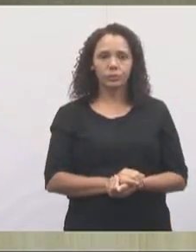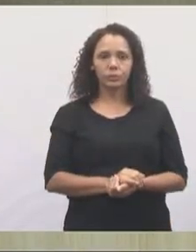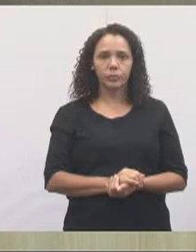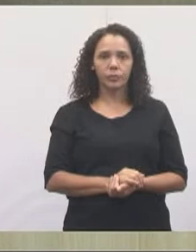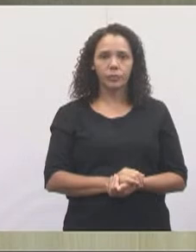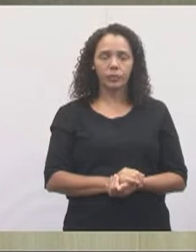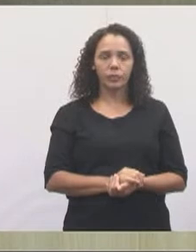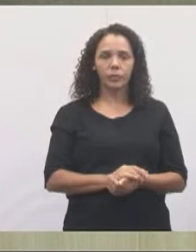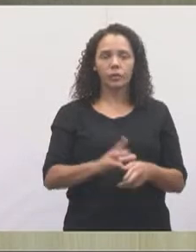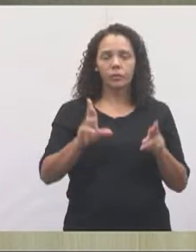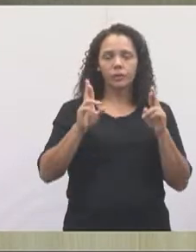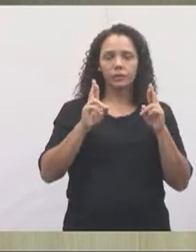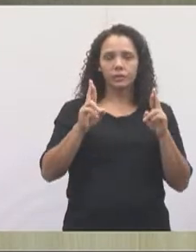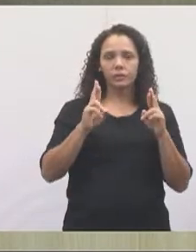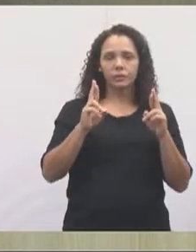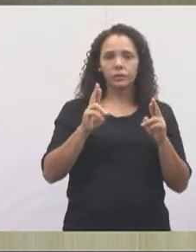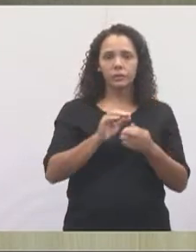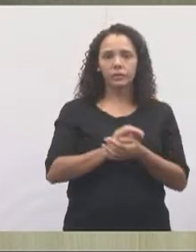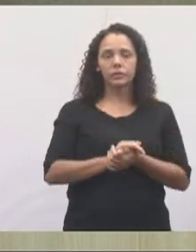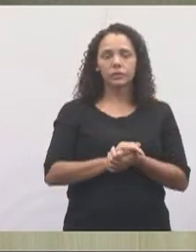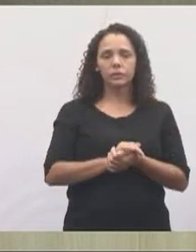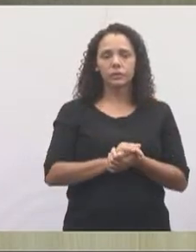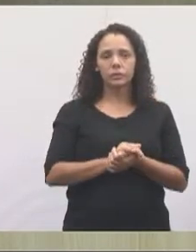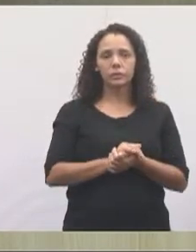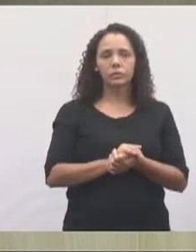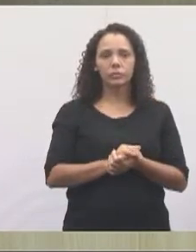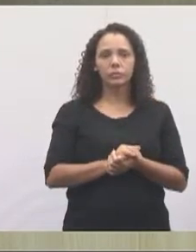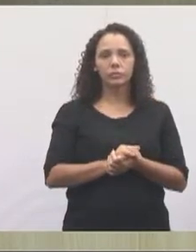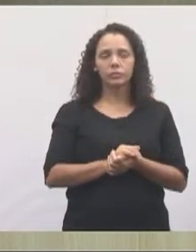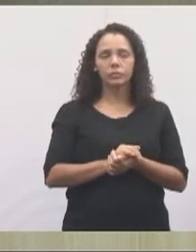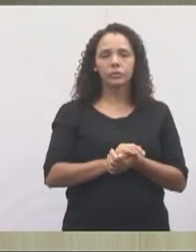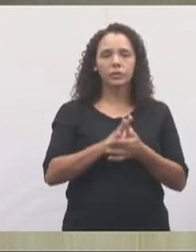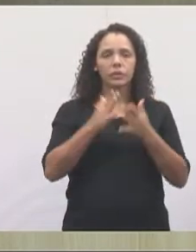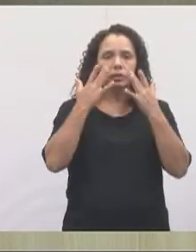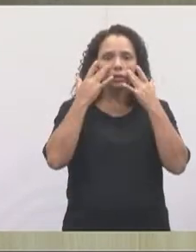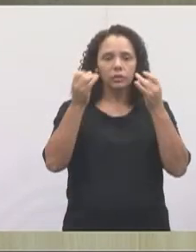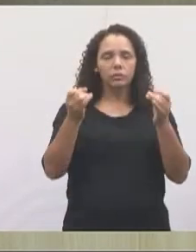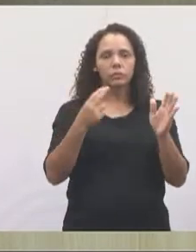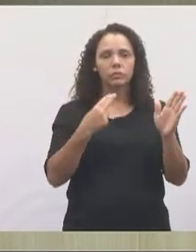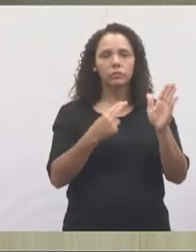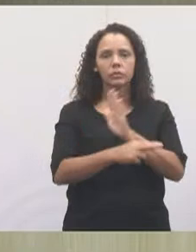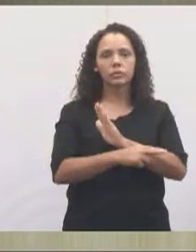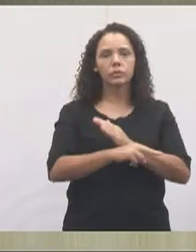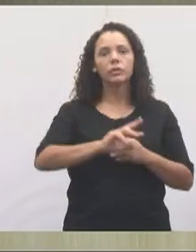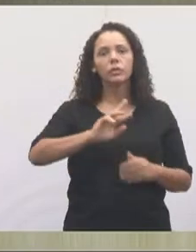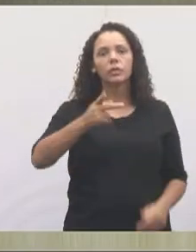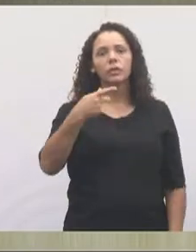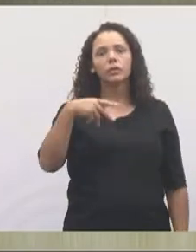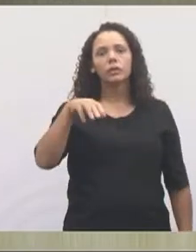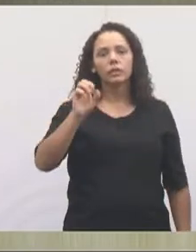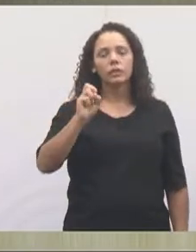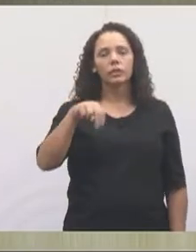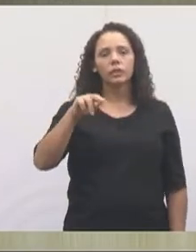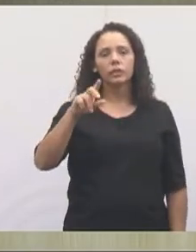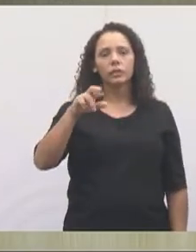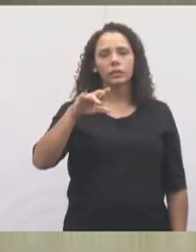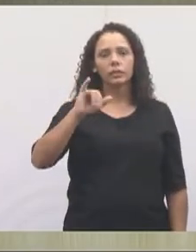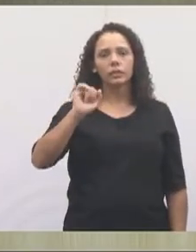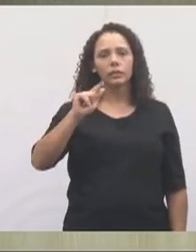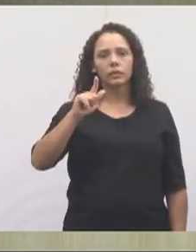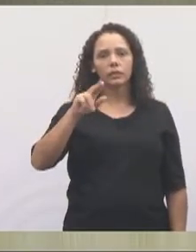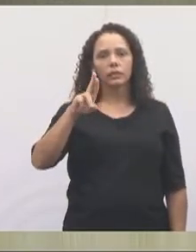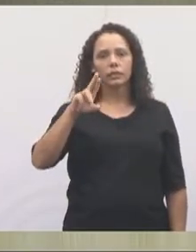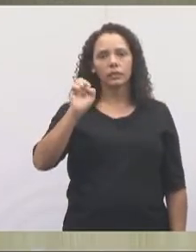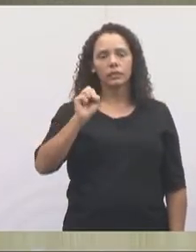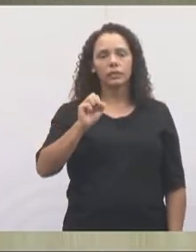elevada estima e distinta consideração Atenciosamente Henrique Alberto da Silva presidente do PSD